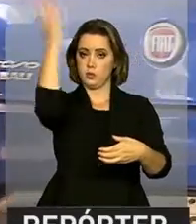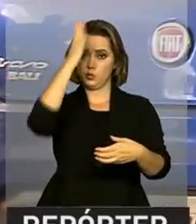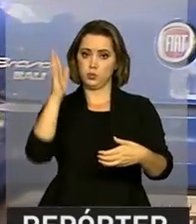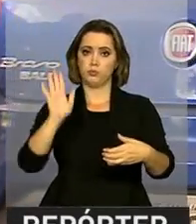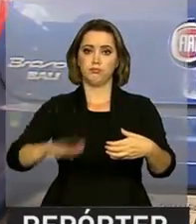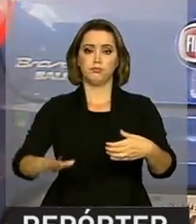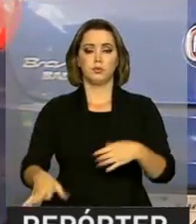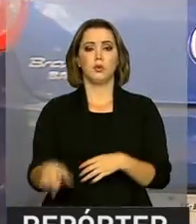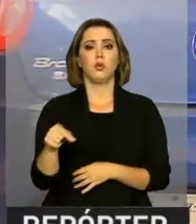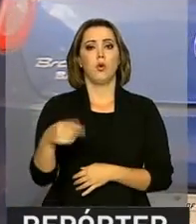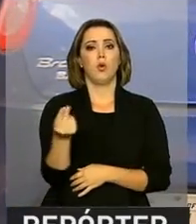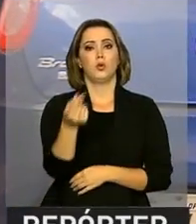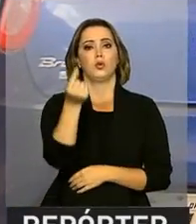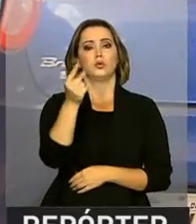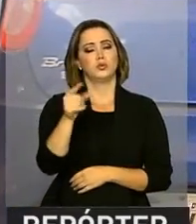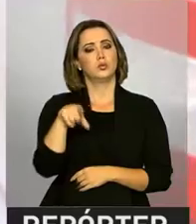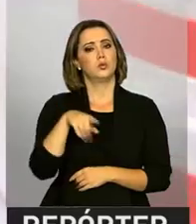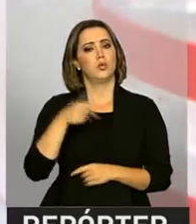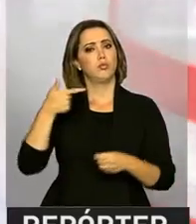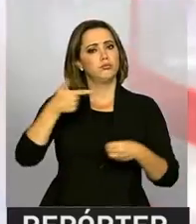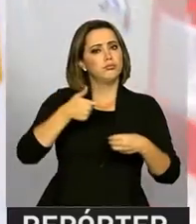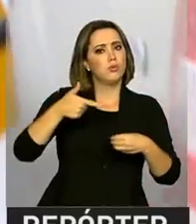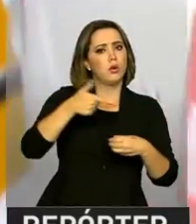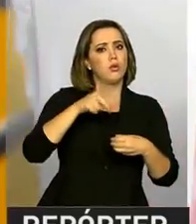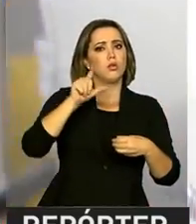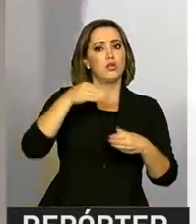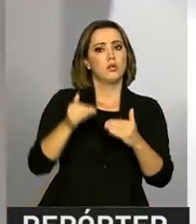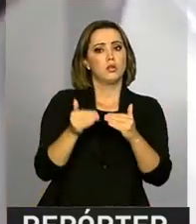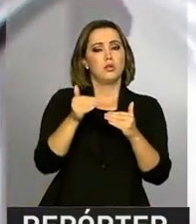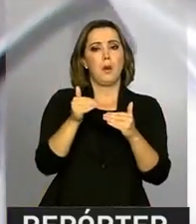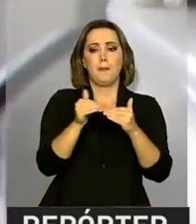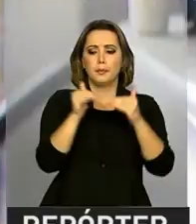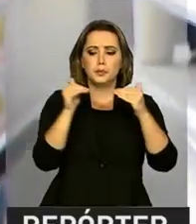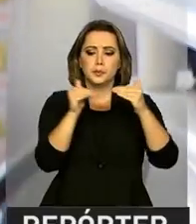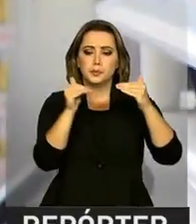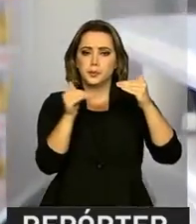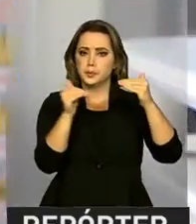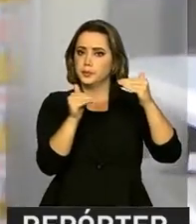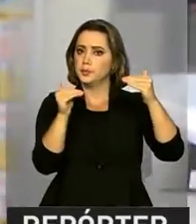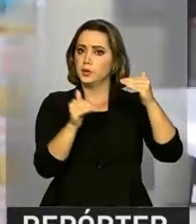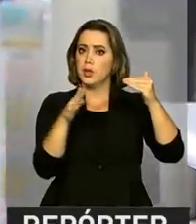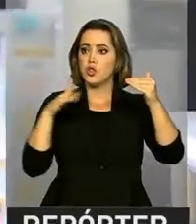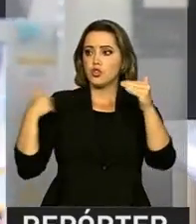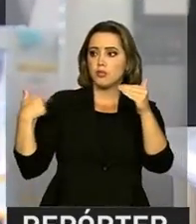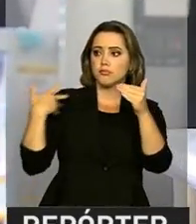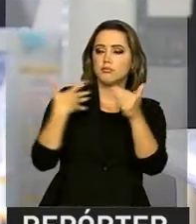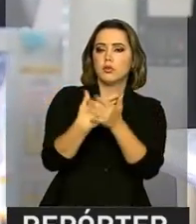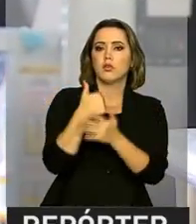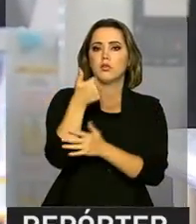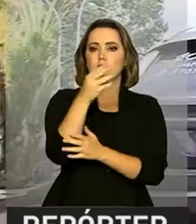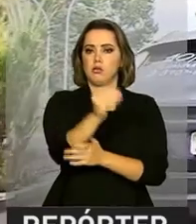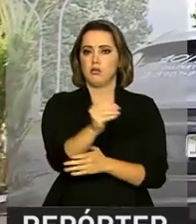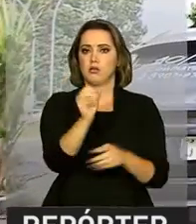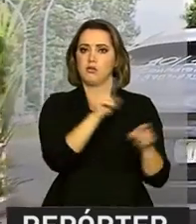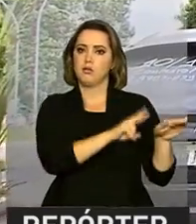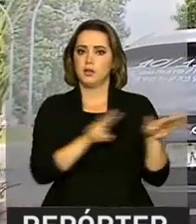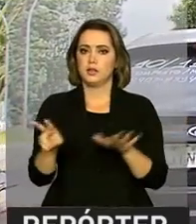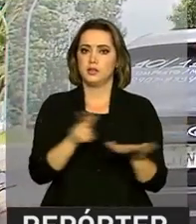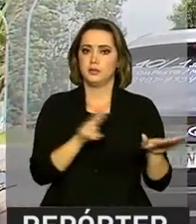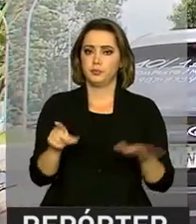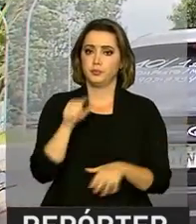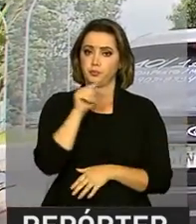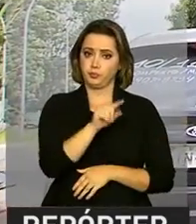barata. O preço médio do combustível para o consumidor atingiu a menor marca das últimas 10 semanas. Para o gerente de